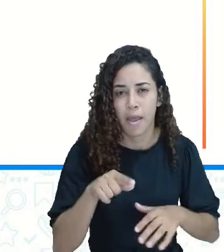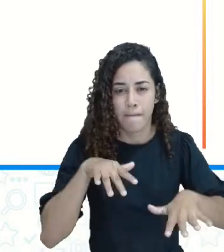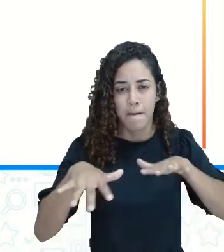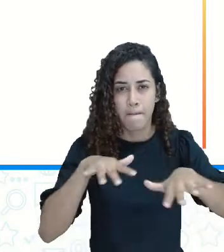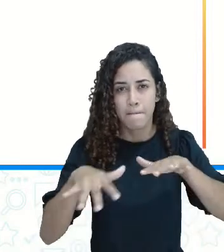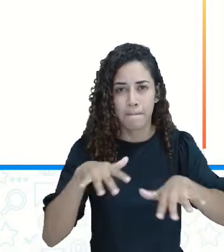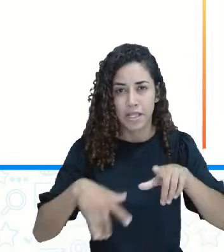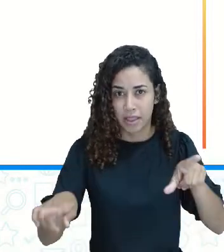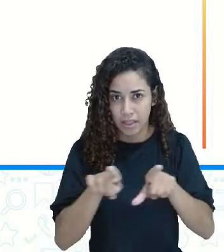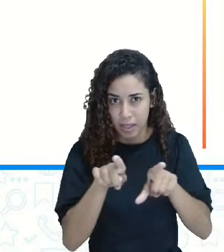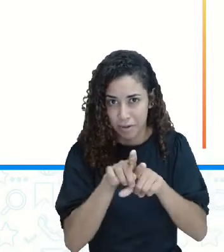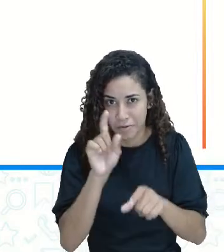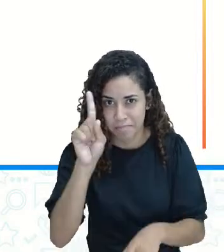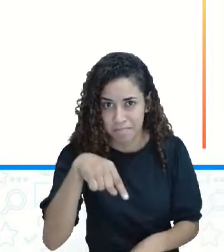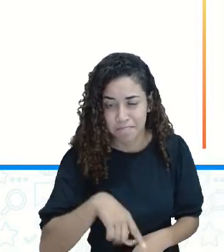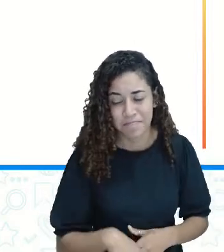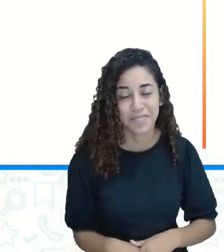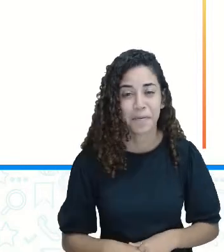movimentar também.